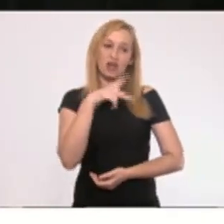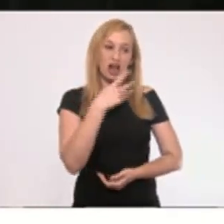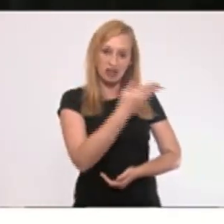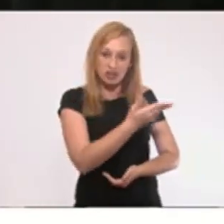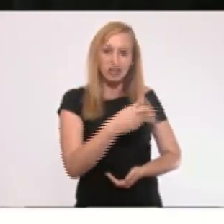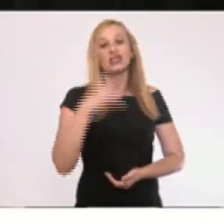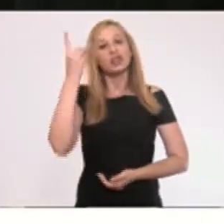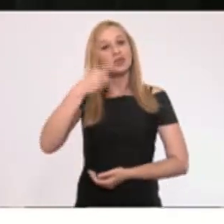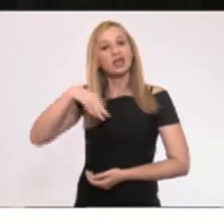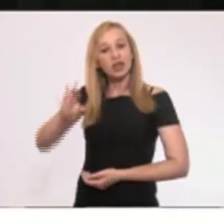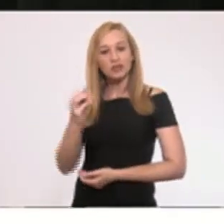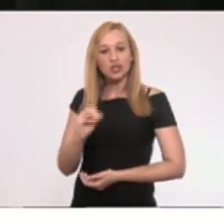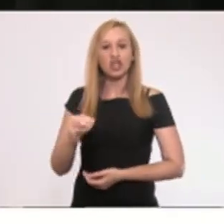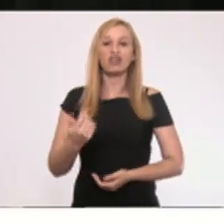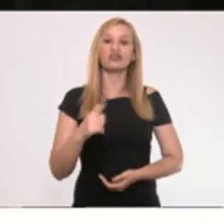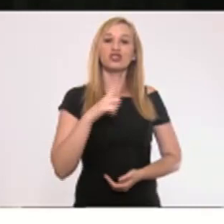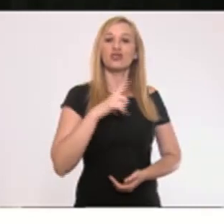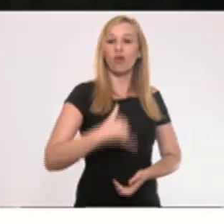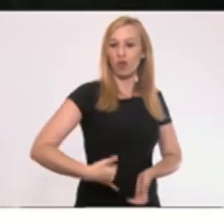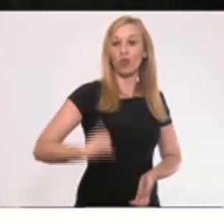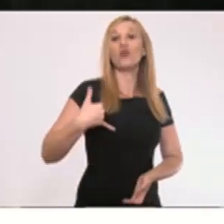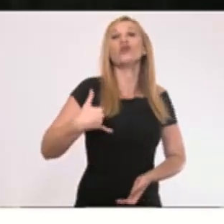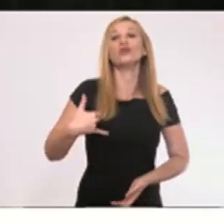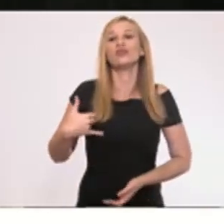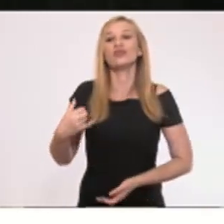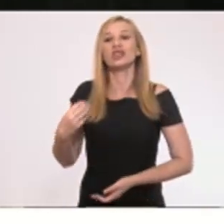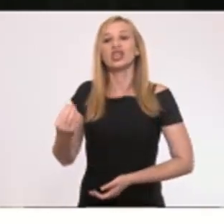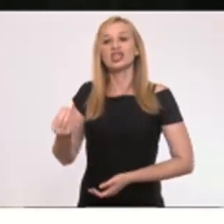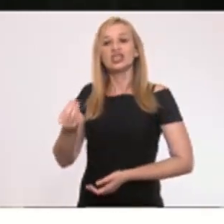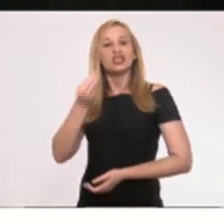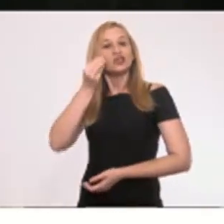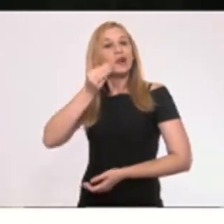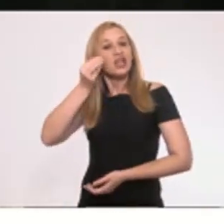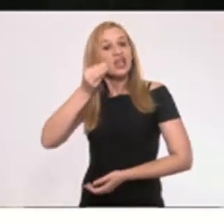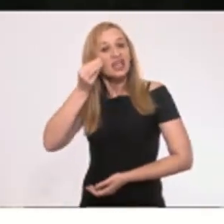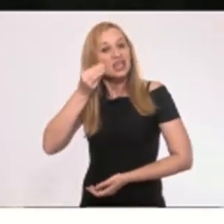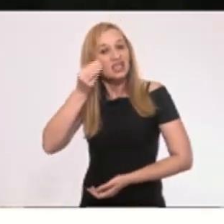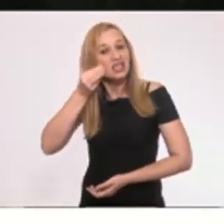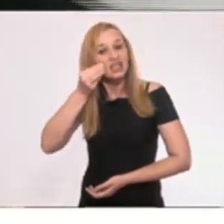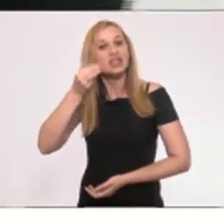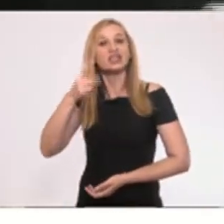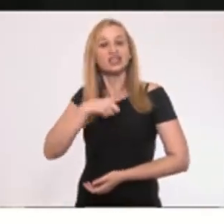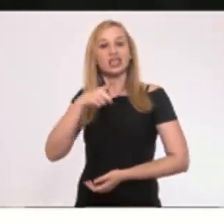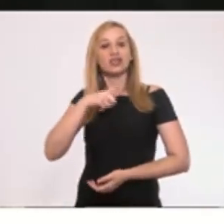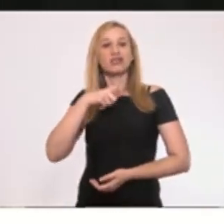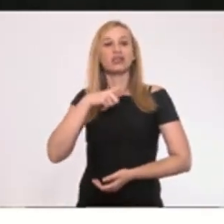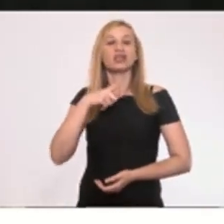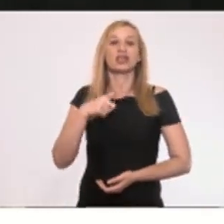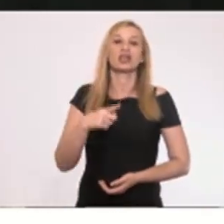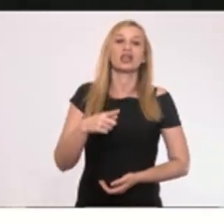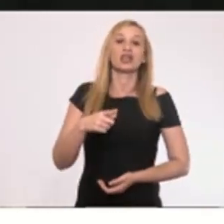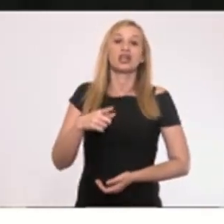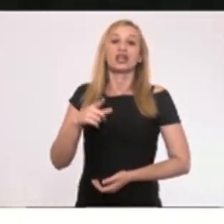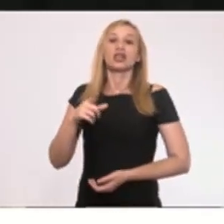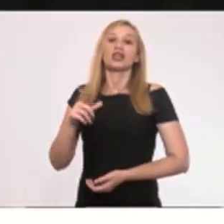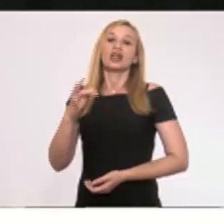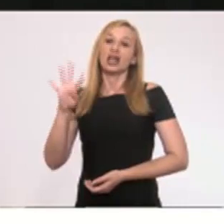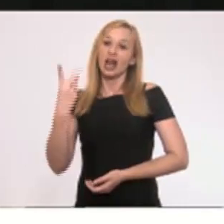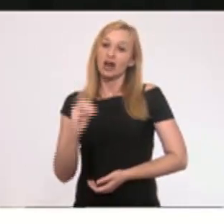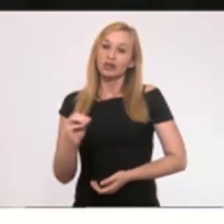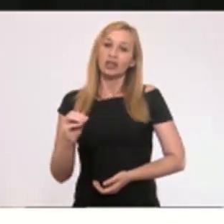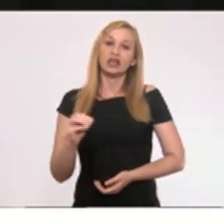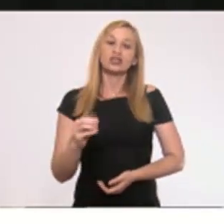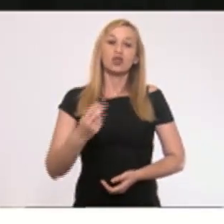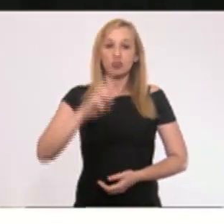deputado Márcio Pacheco, tive a honra de vivenciar, conviver com Cláudio Castro na Câmara Municipal, como chefe de gabinete do